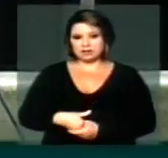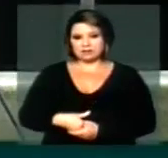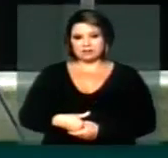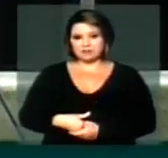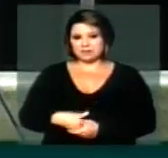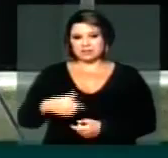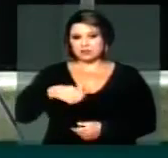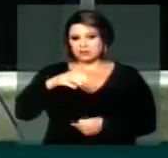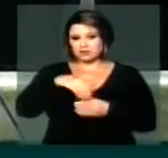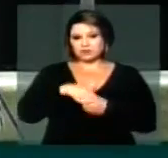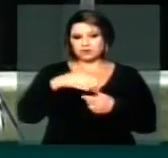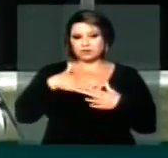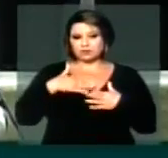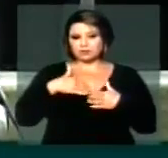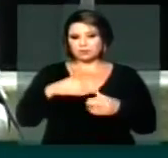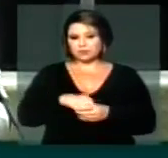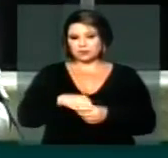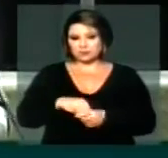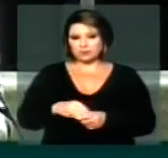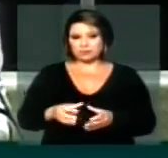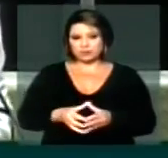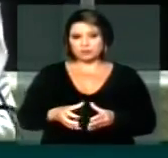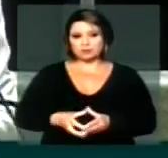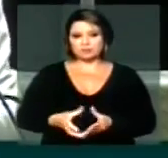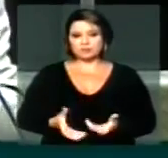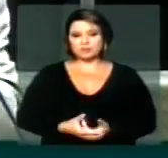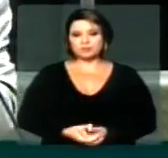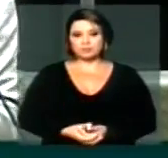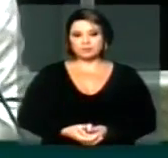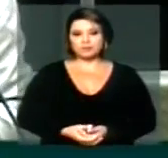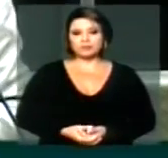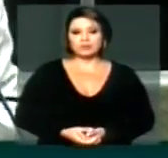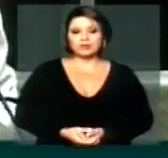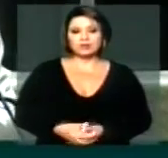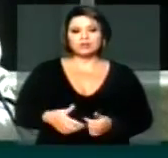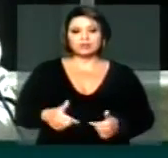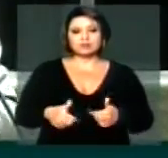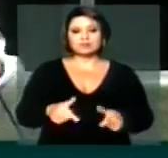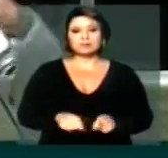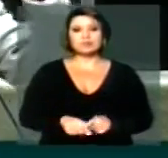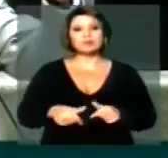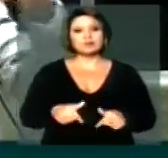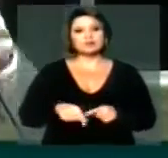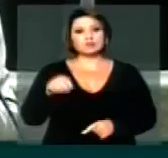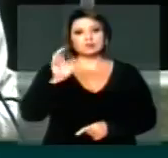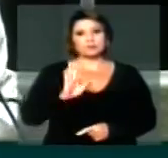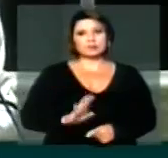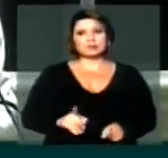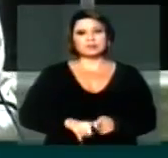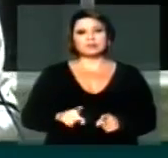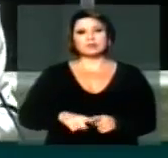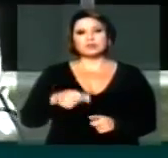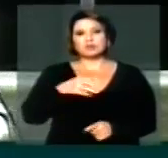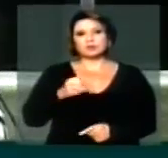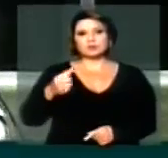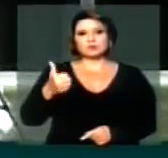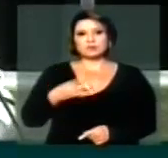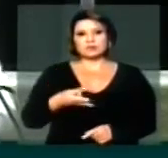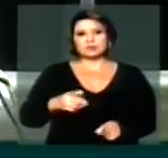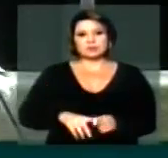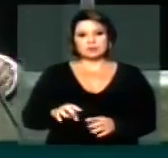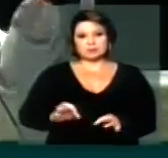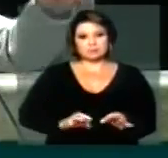da nossa chapa partidária. E mais, a movimentação do Brasil, massiva em 2013,